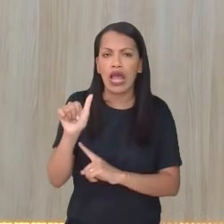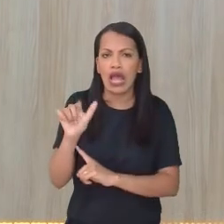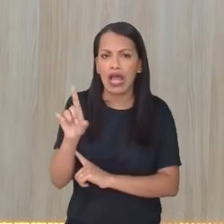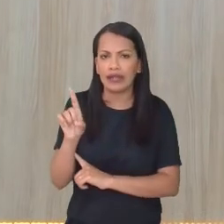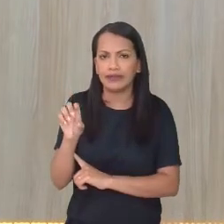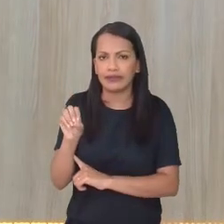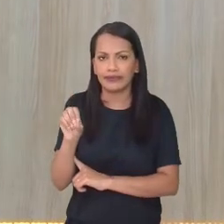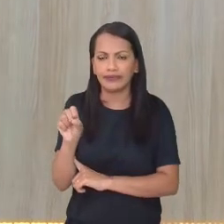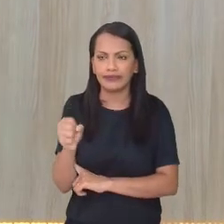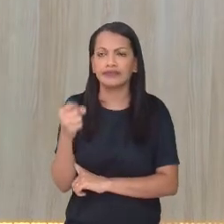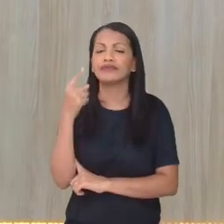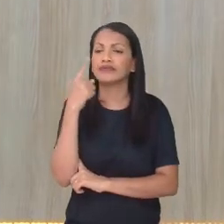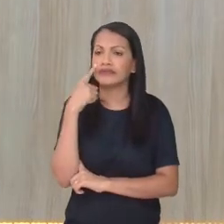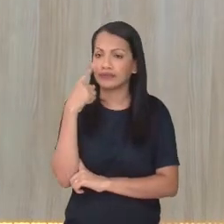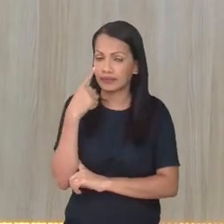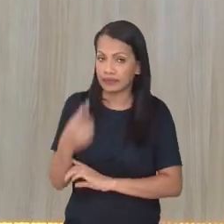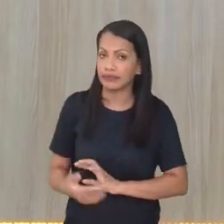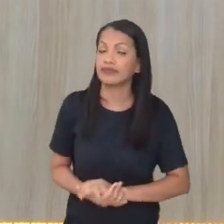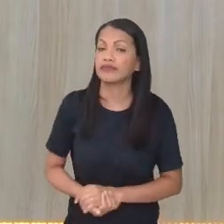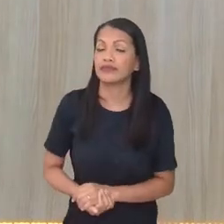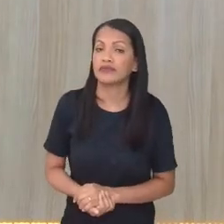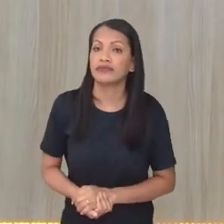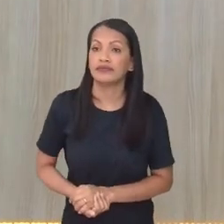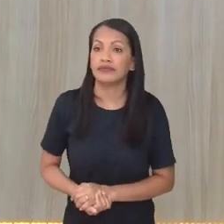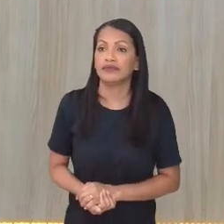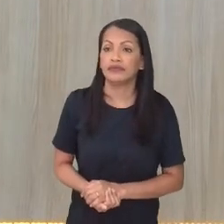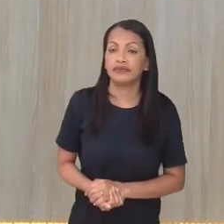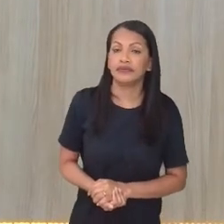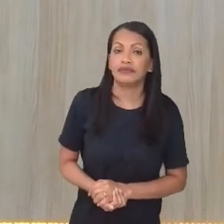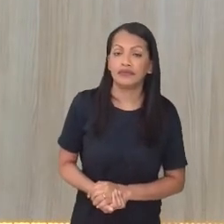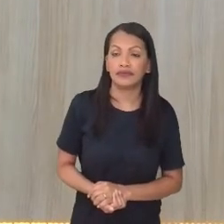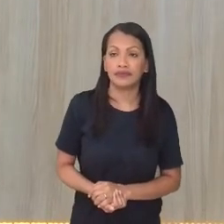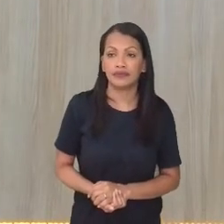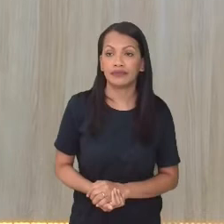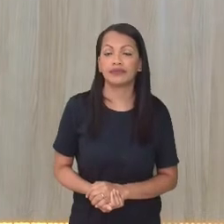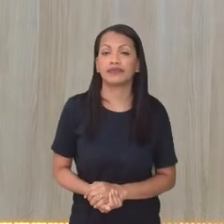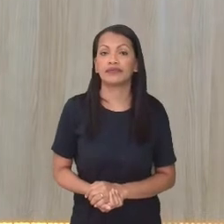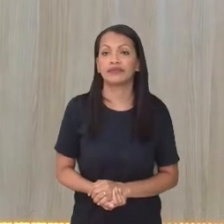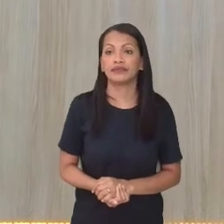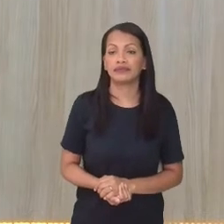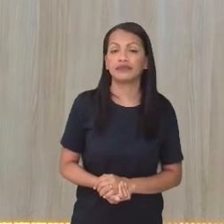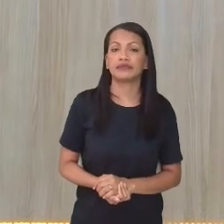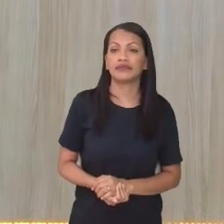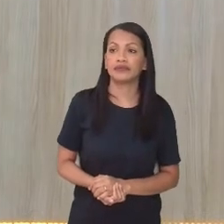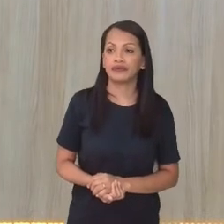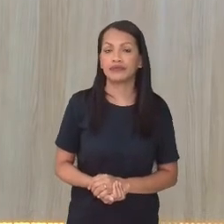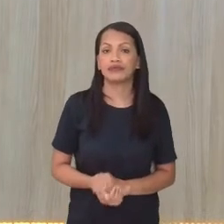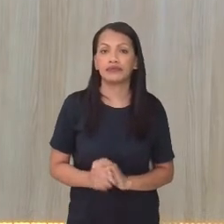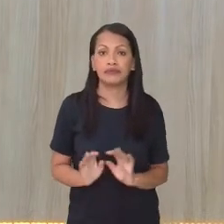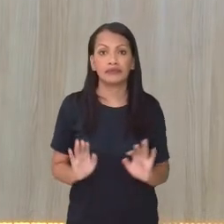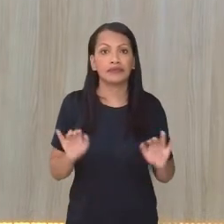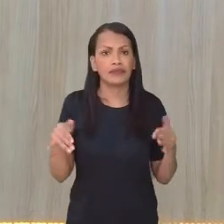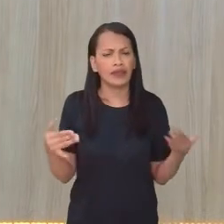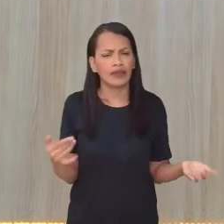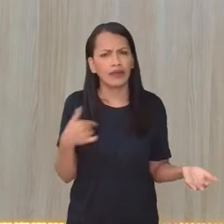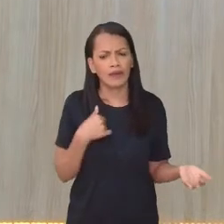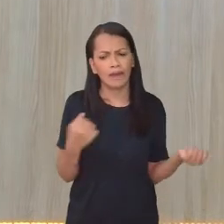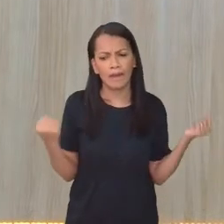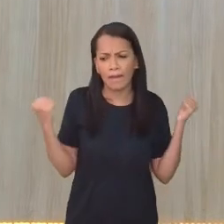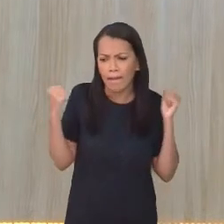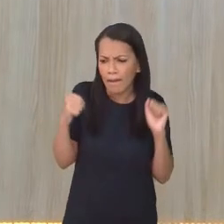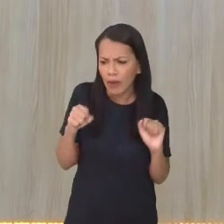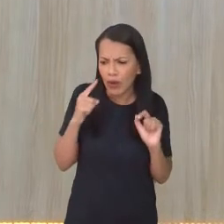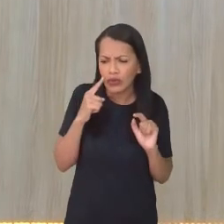nessa figura, ou no meu quadrado e no meu retângulo, então eu posso